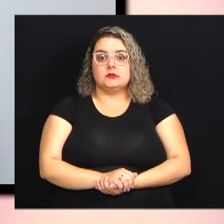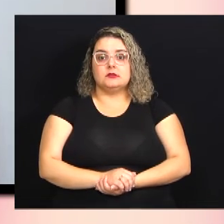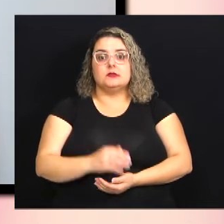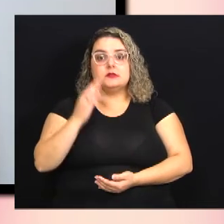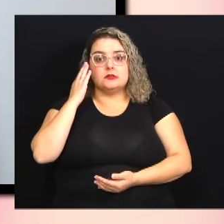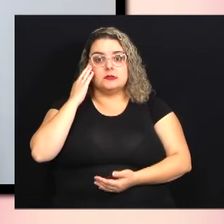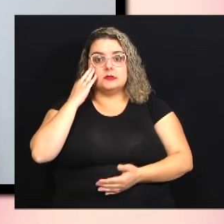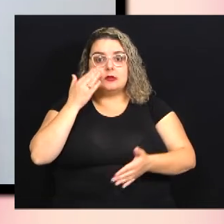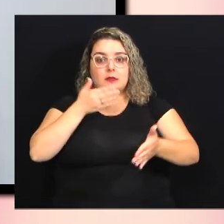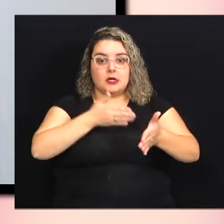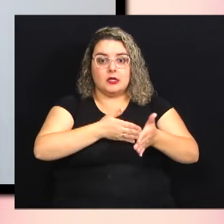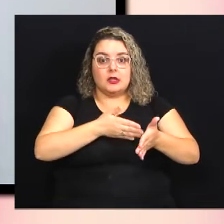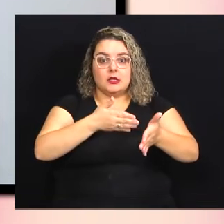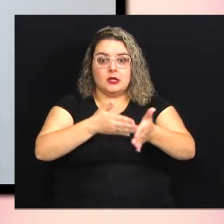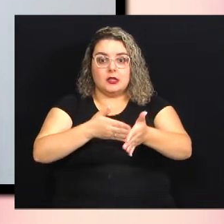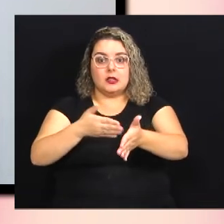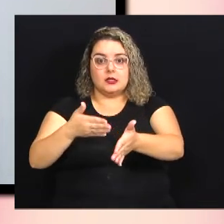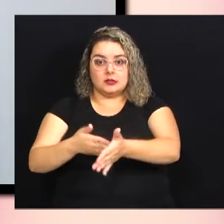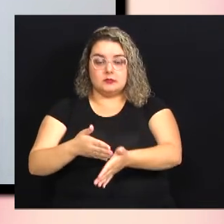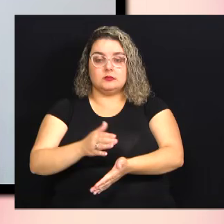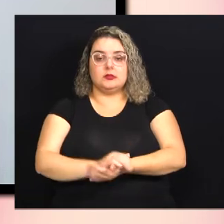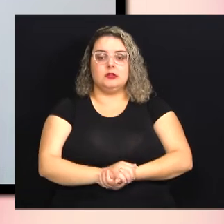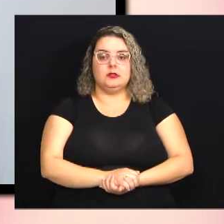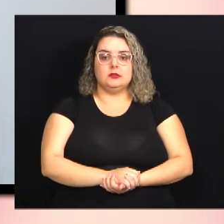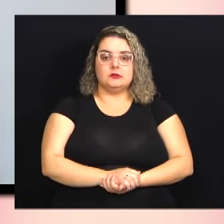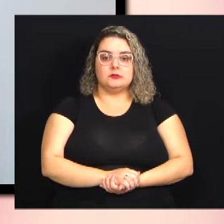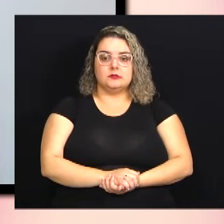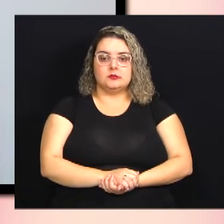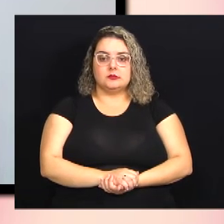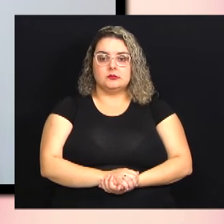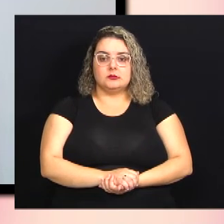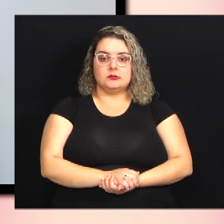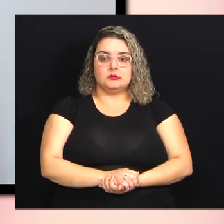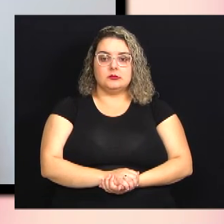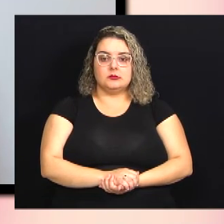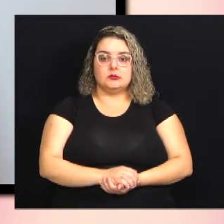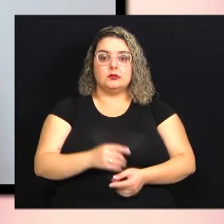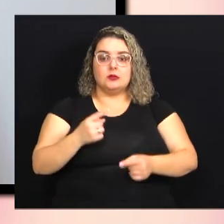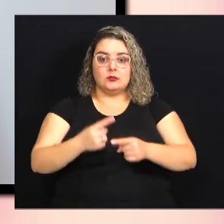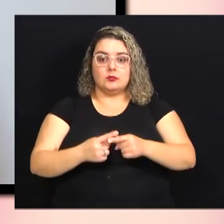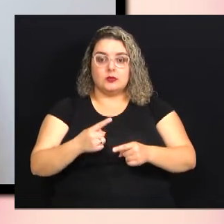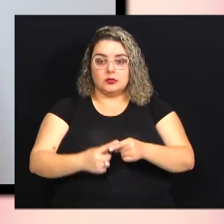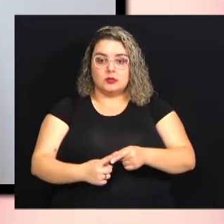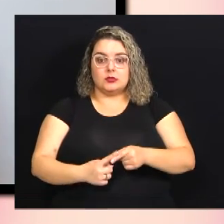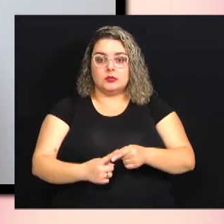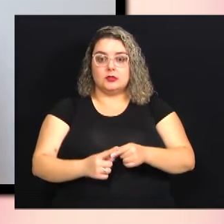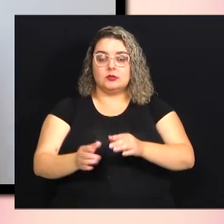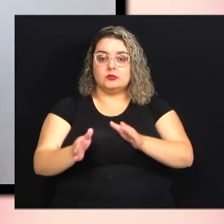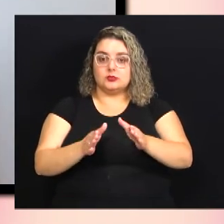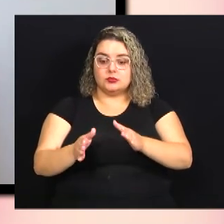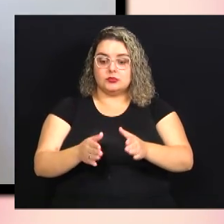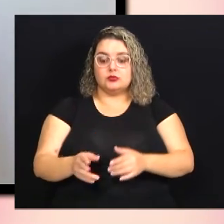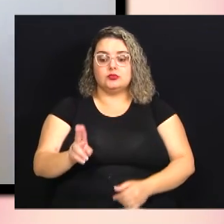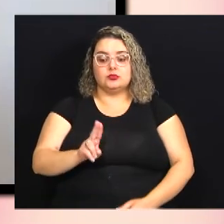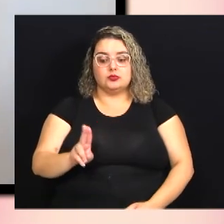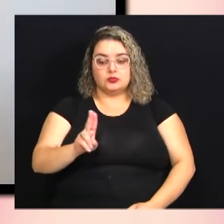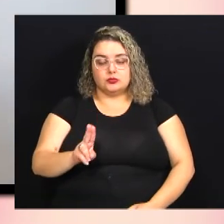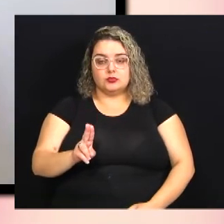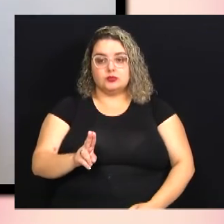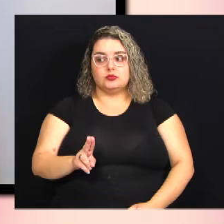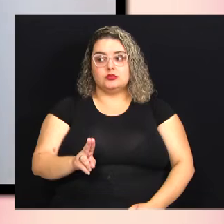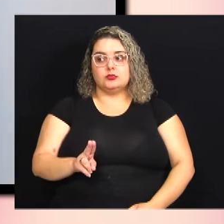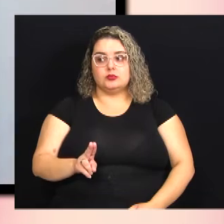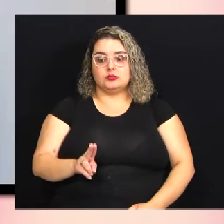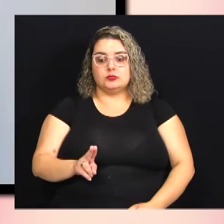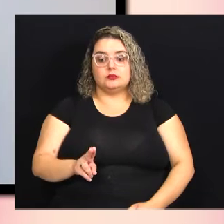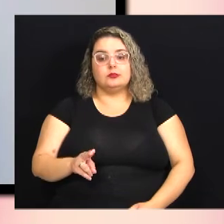saber limitar, né, porque acima de uma determinada dose, com certeza